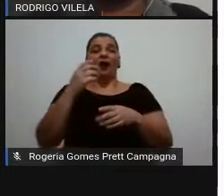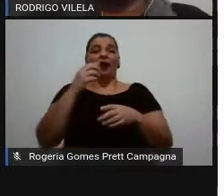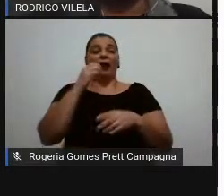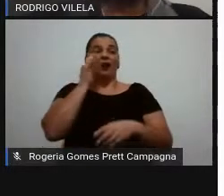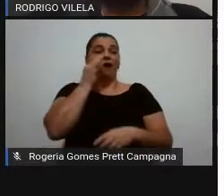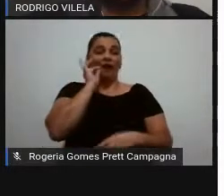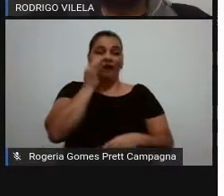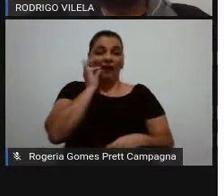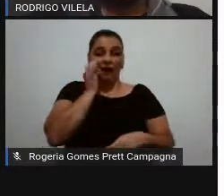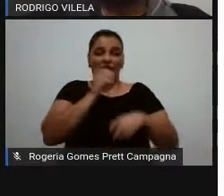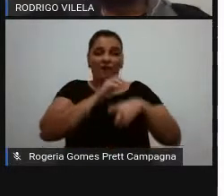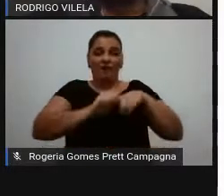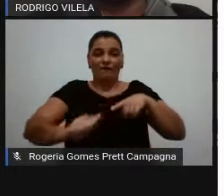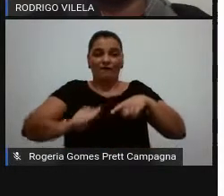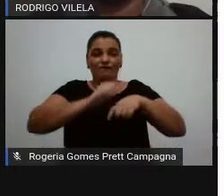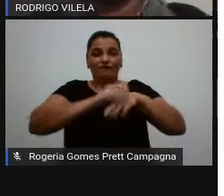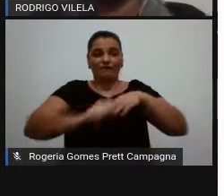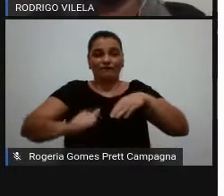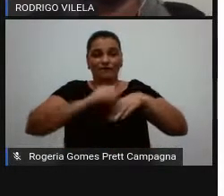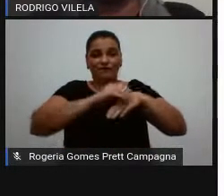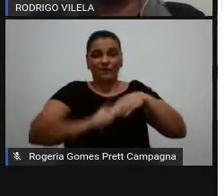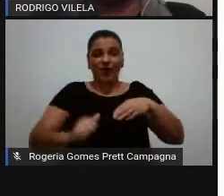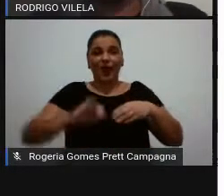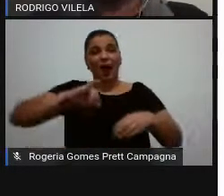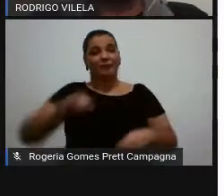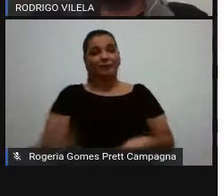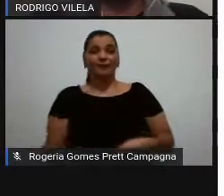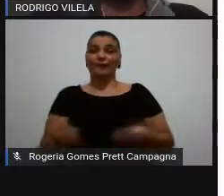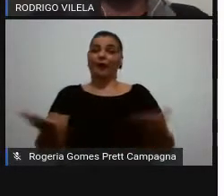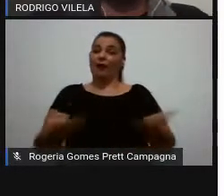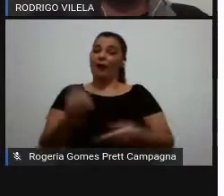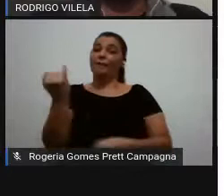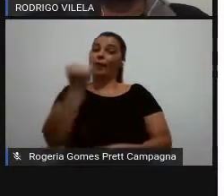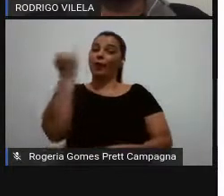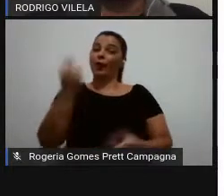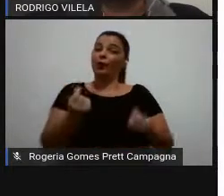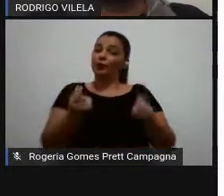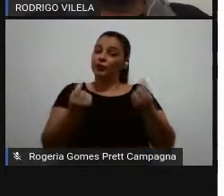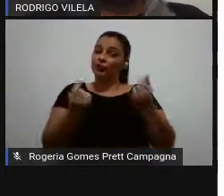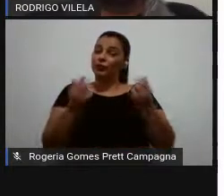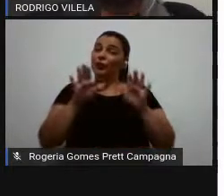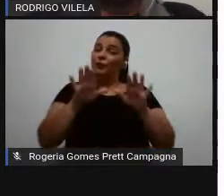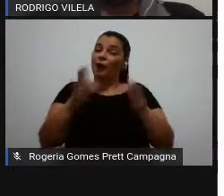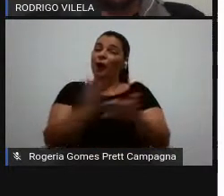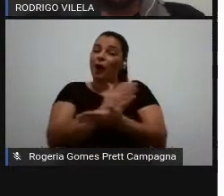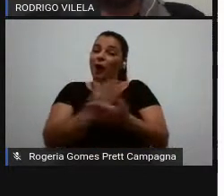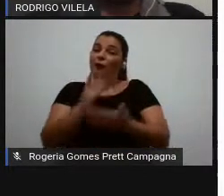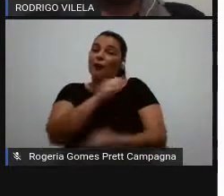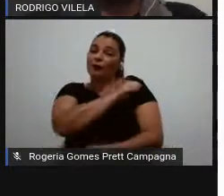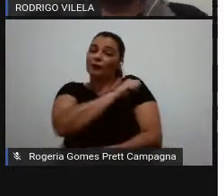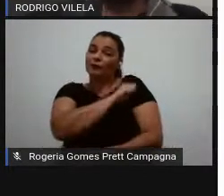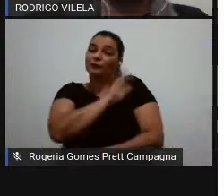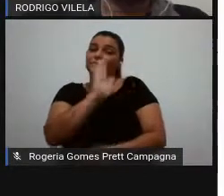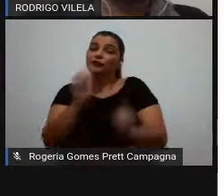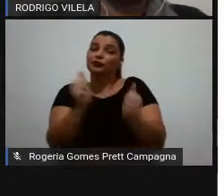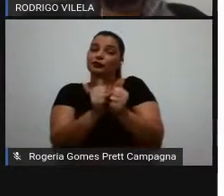importante para o nosso município, porque está segurando a nossa economia, e os nossos estudantes, muitos deles, estão trabalhando com os pais.